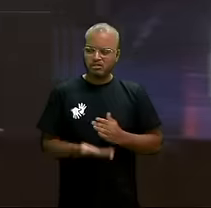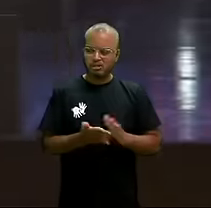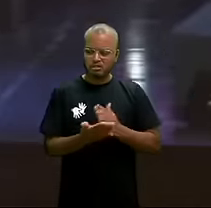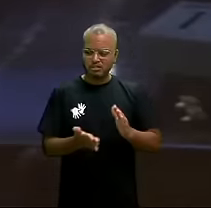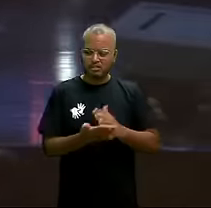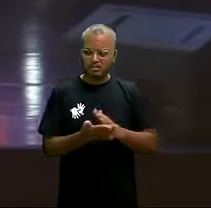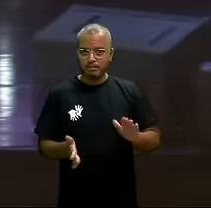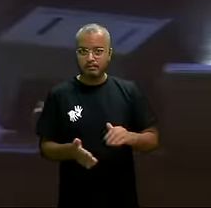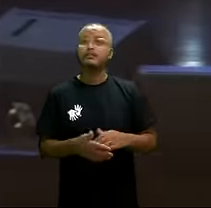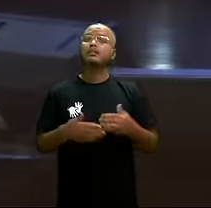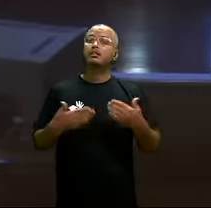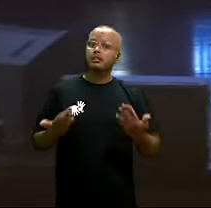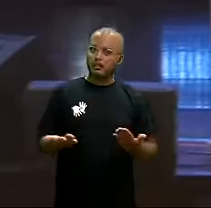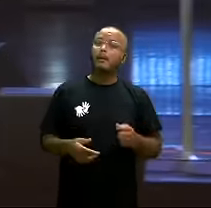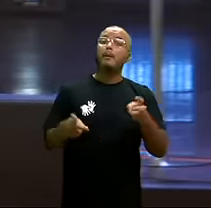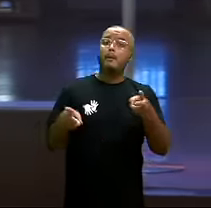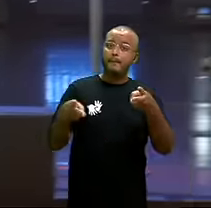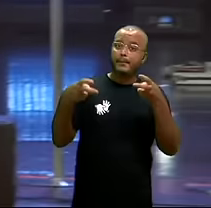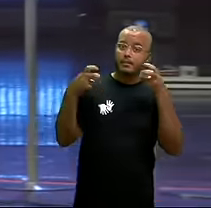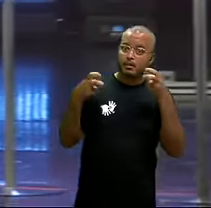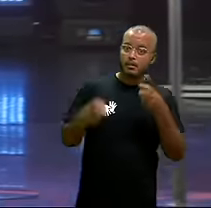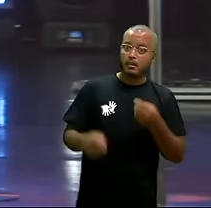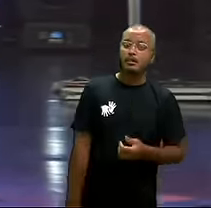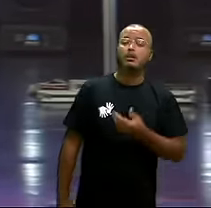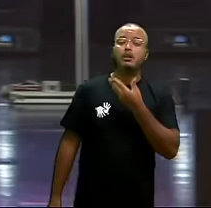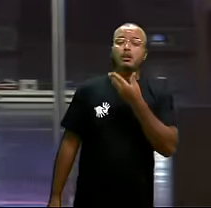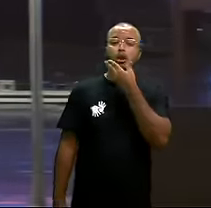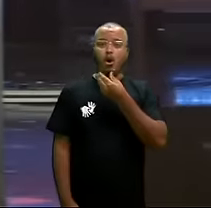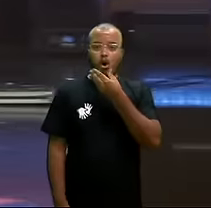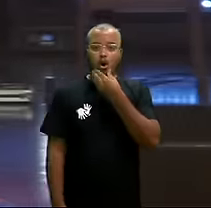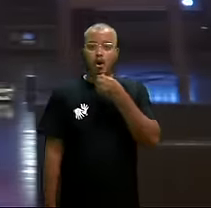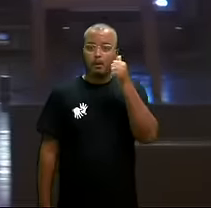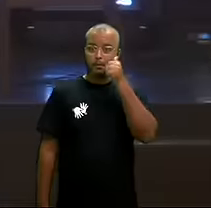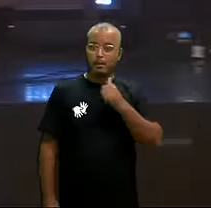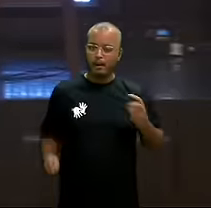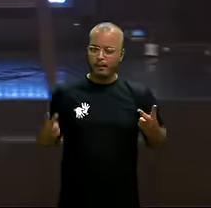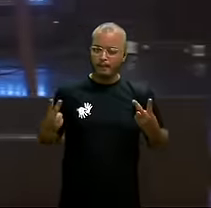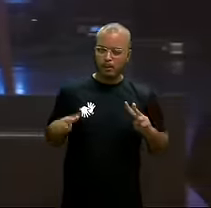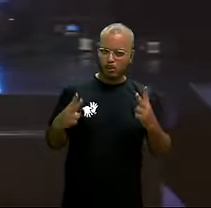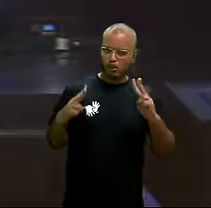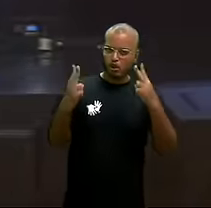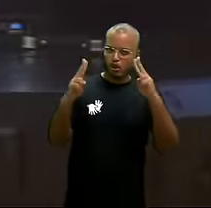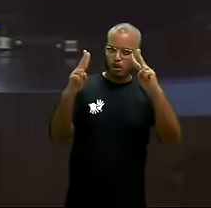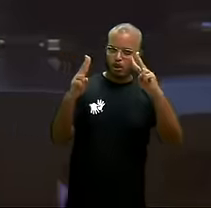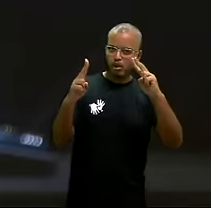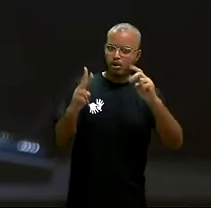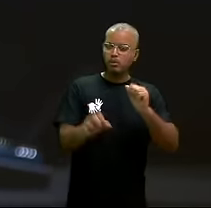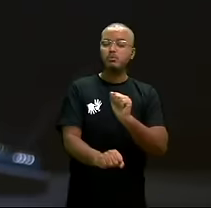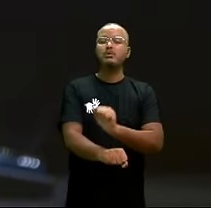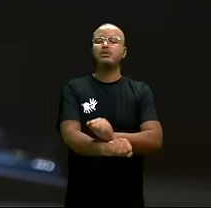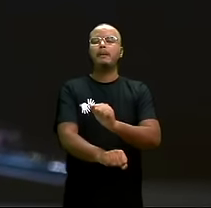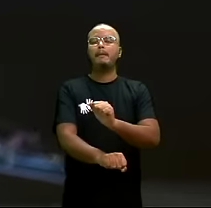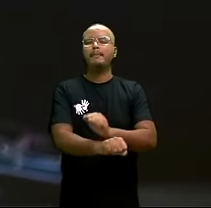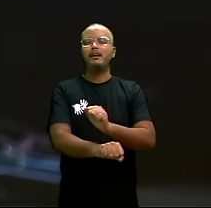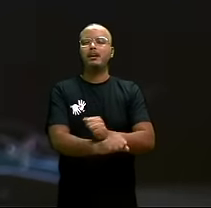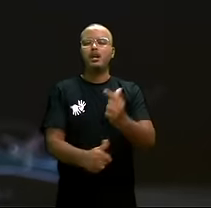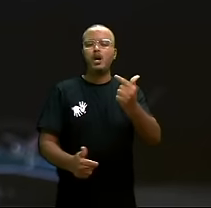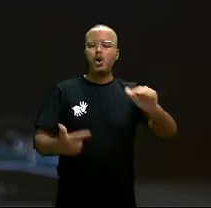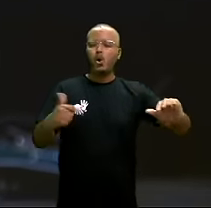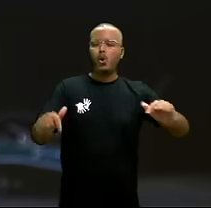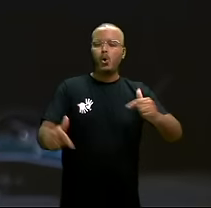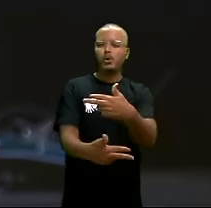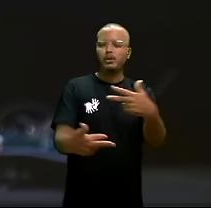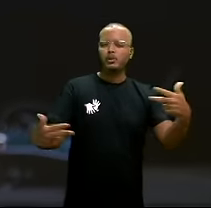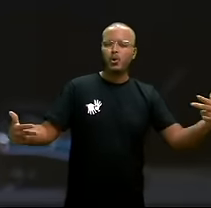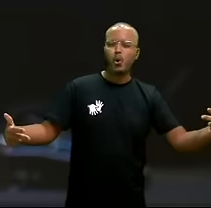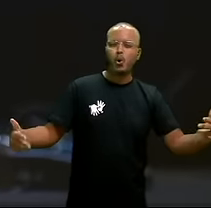Percebi que homens de vitória, homens e mulheres vitoriosos, eles não ficam esperando as coisas dos outros. Apesar de viver em grandes ambientes, não